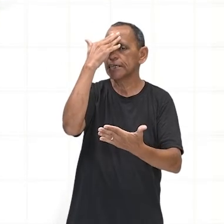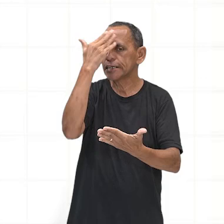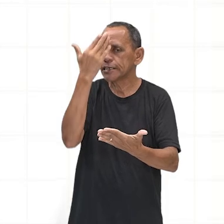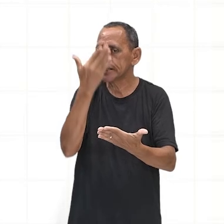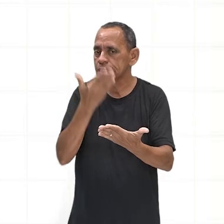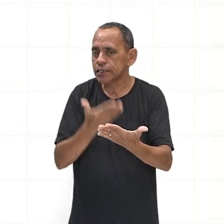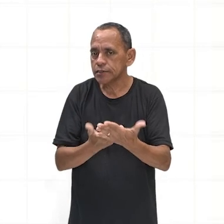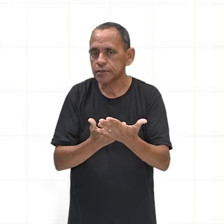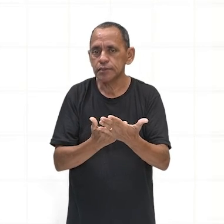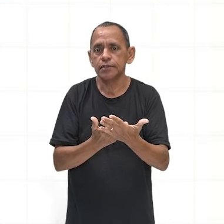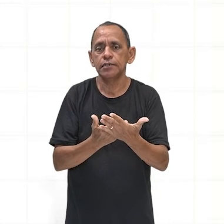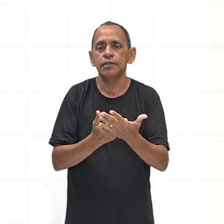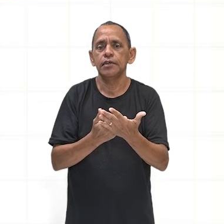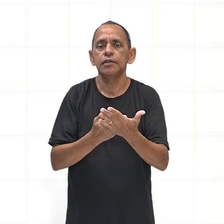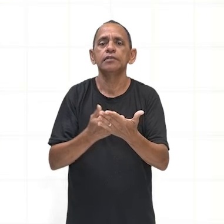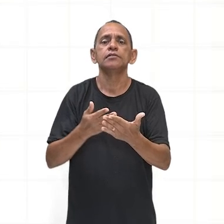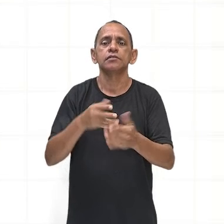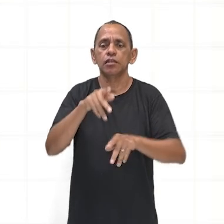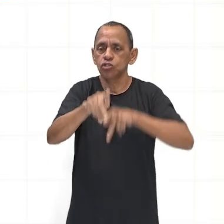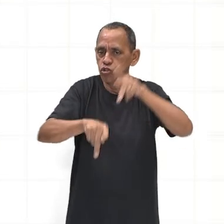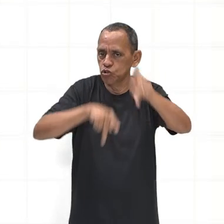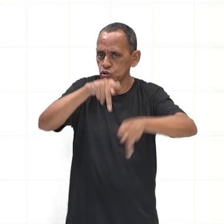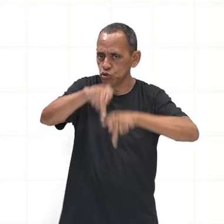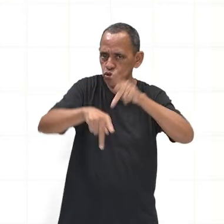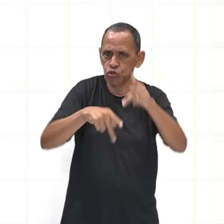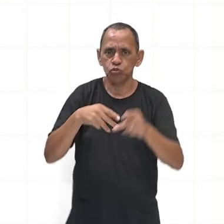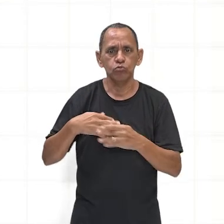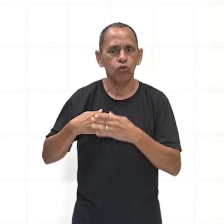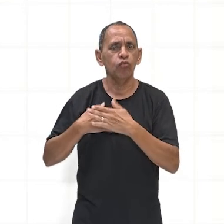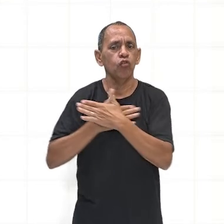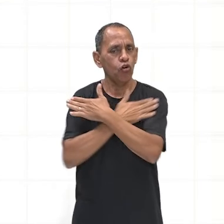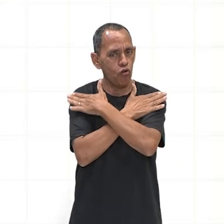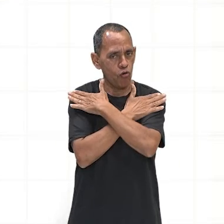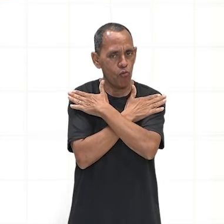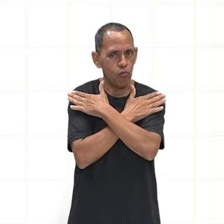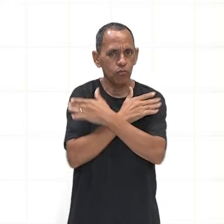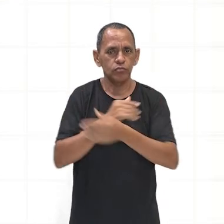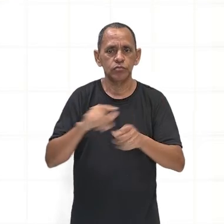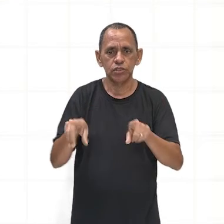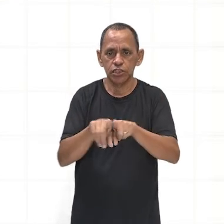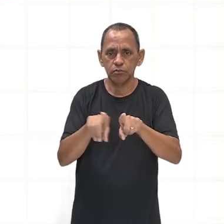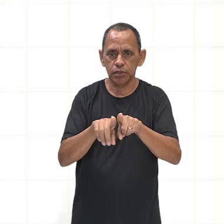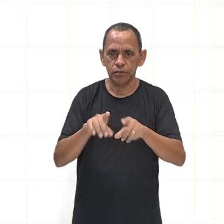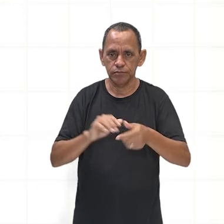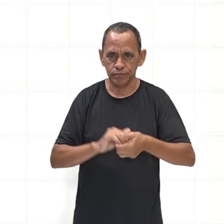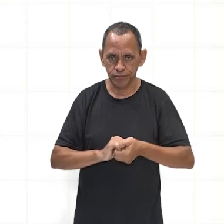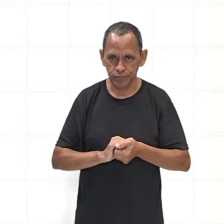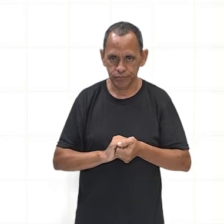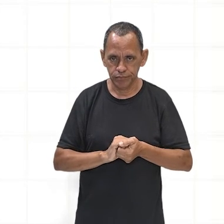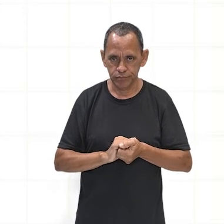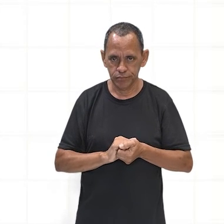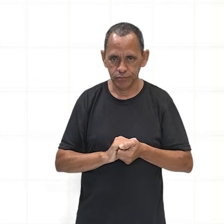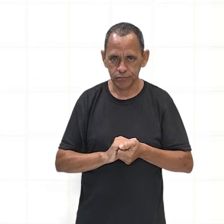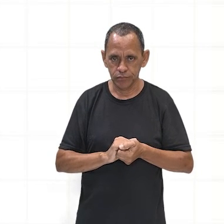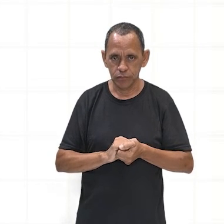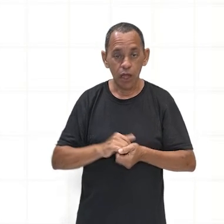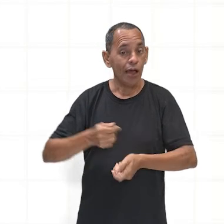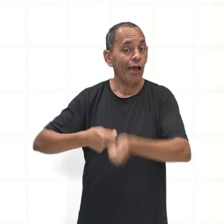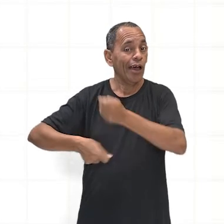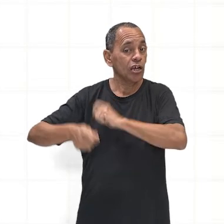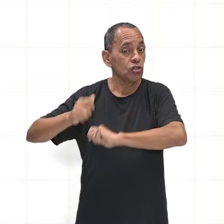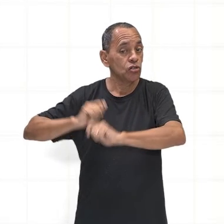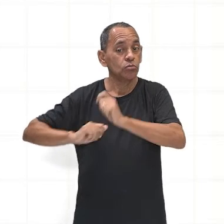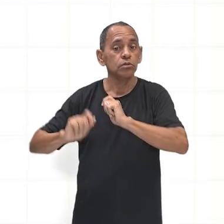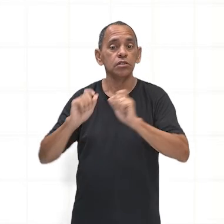eles conseguiam manter os deuses satisfeitos e o sol brilhando, tá? Na economia, olha só,